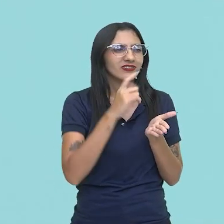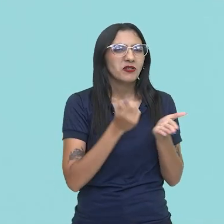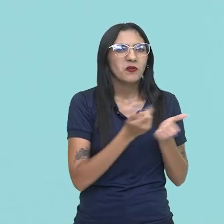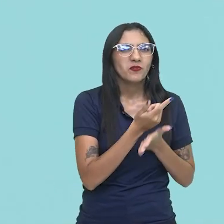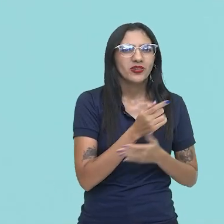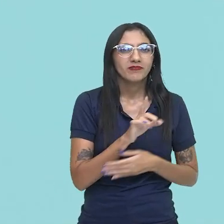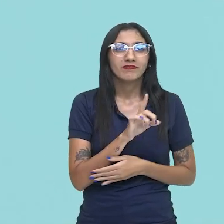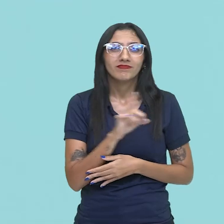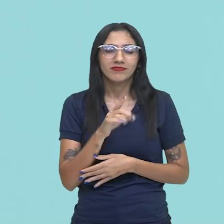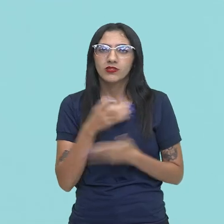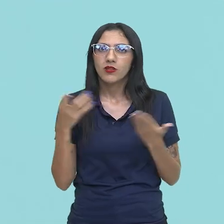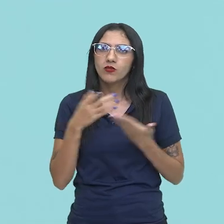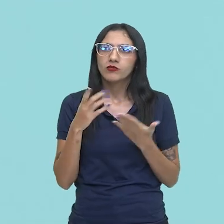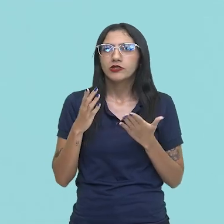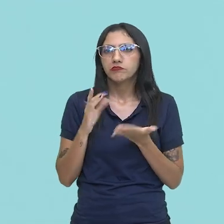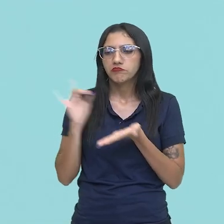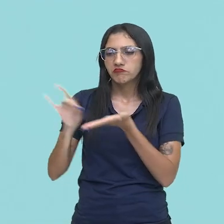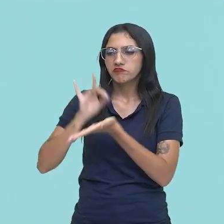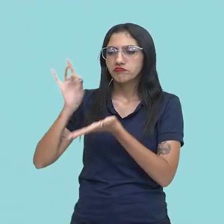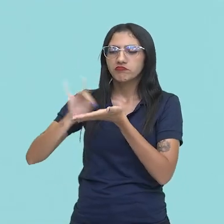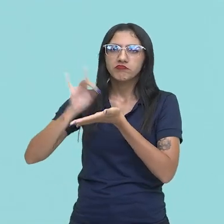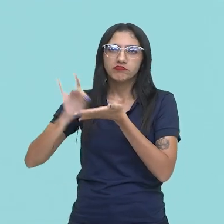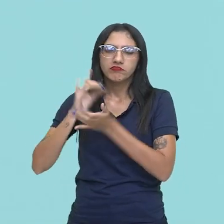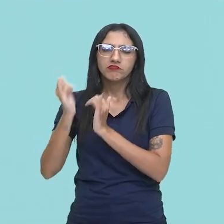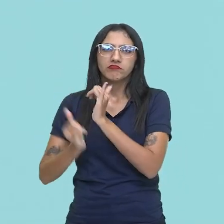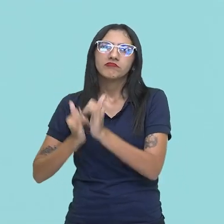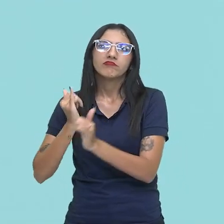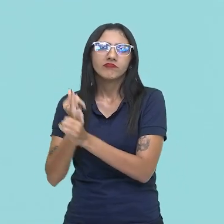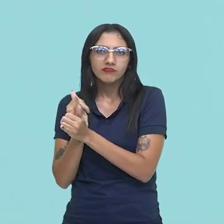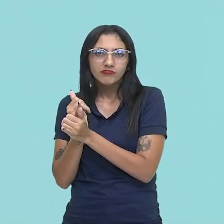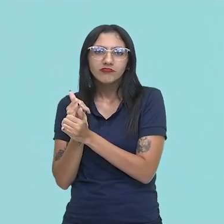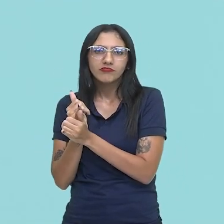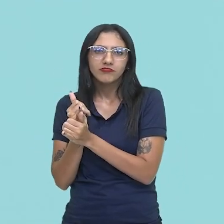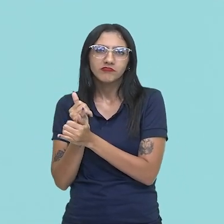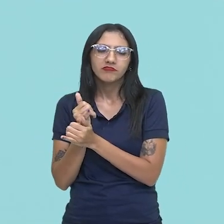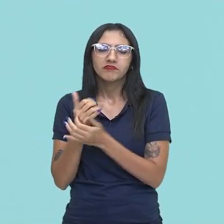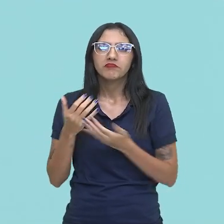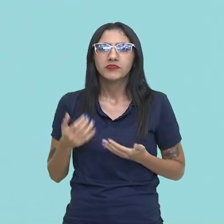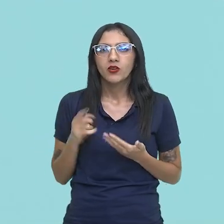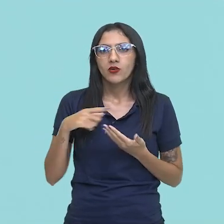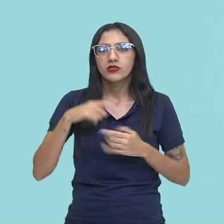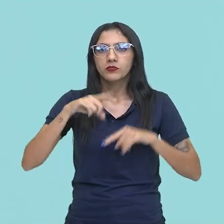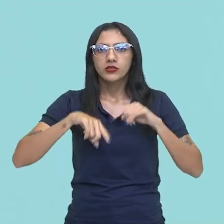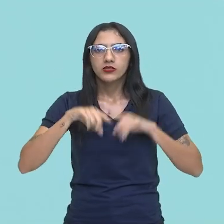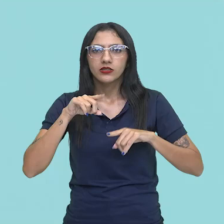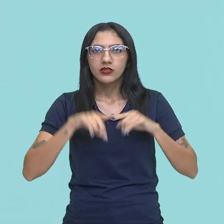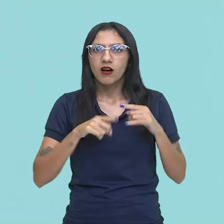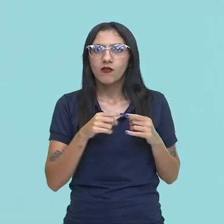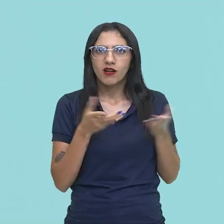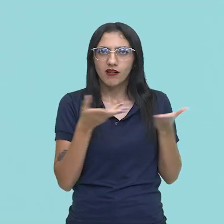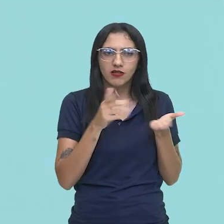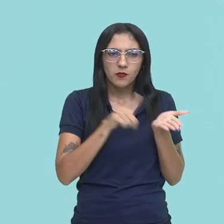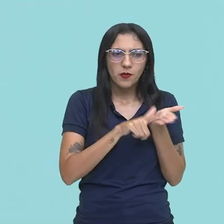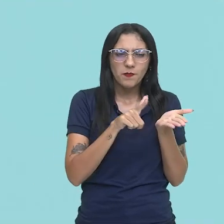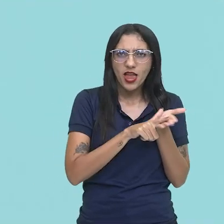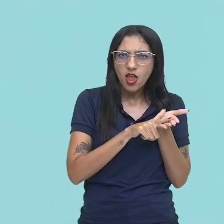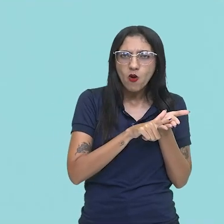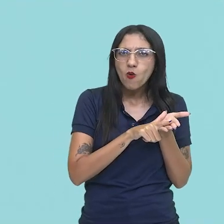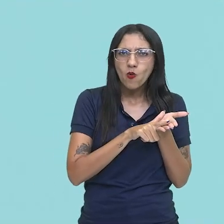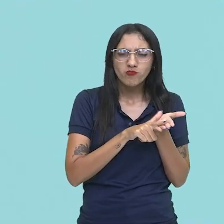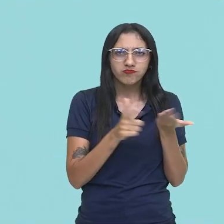encontra mais em mídias, né? Então, o material palpável não encontramos